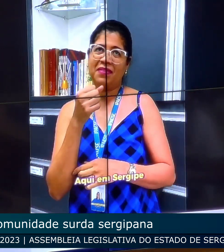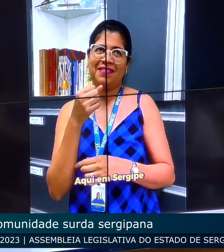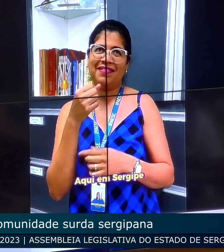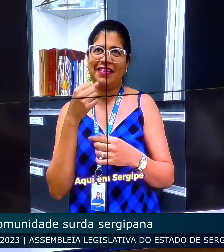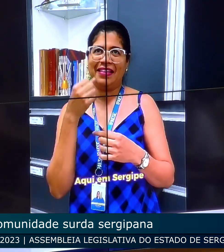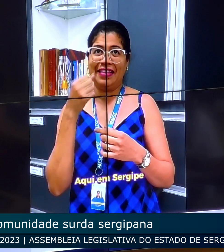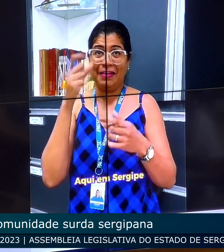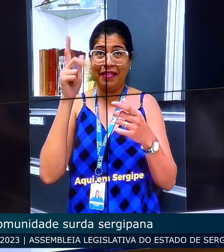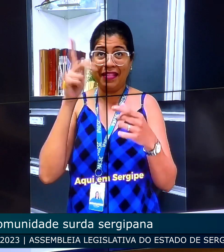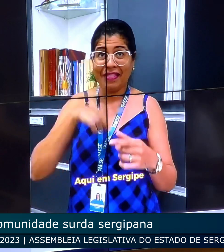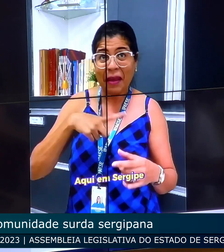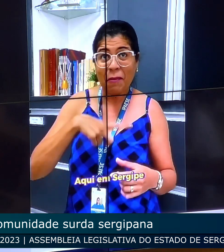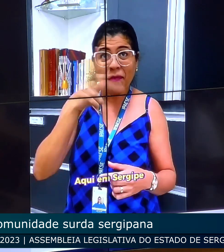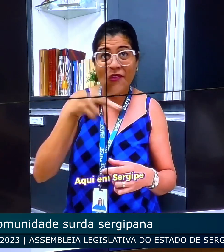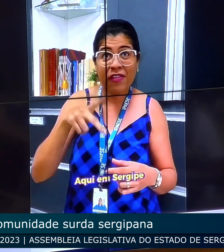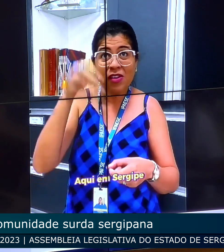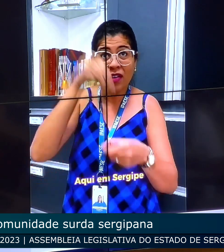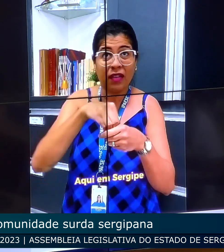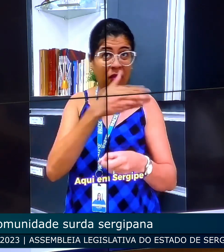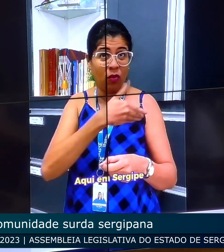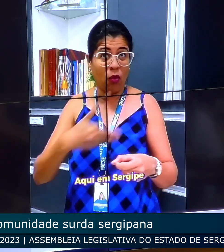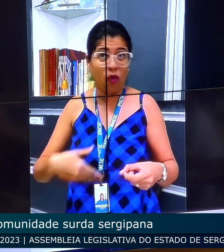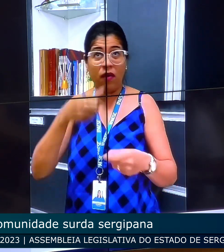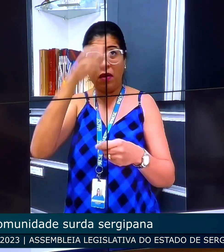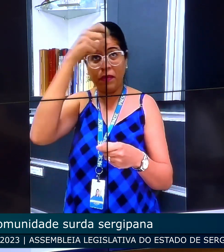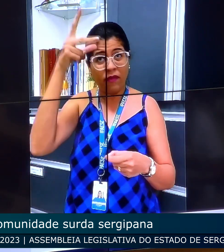Então, aqui em Sergipe,